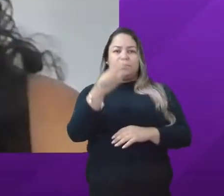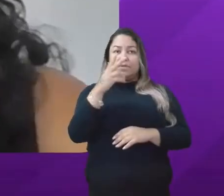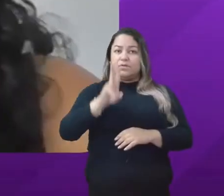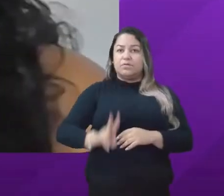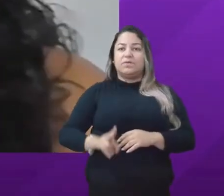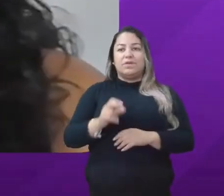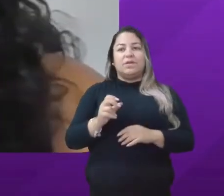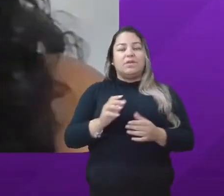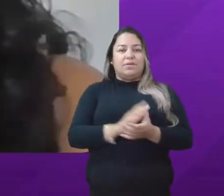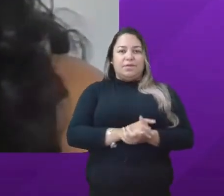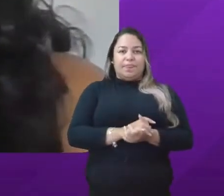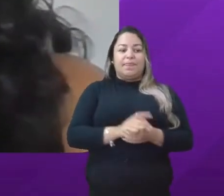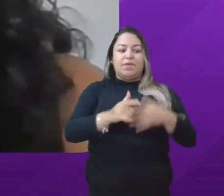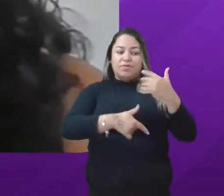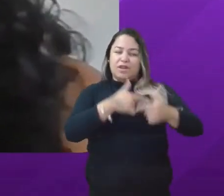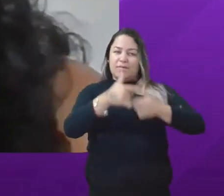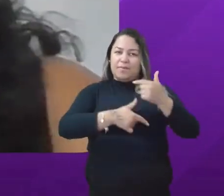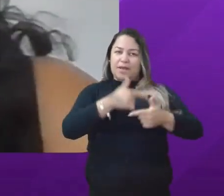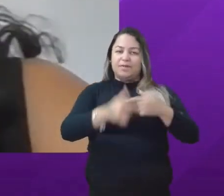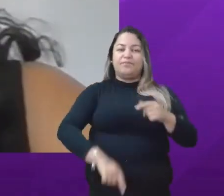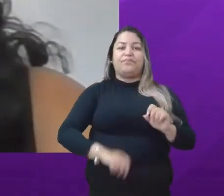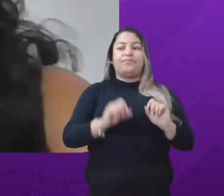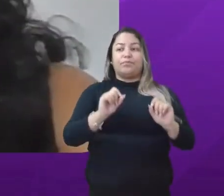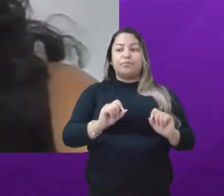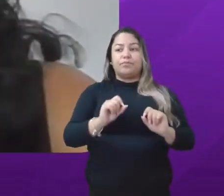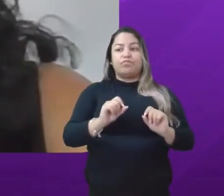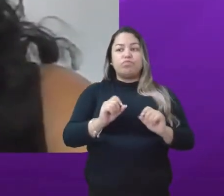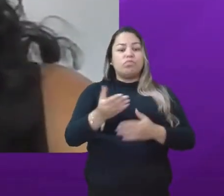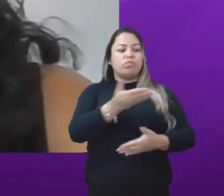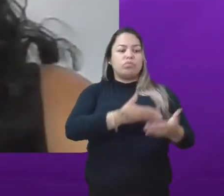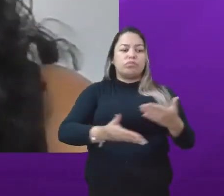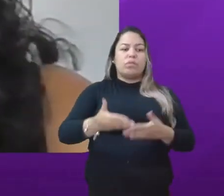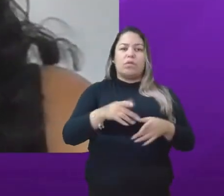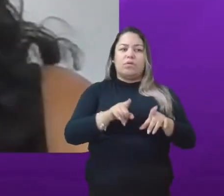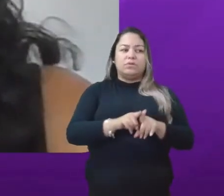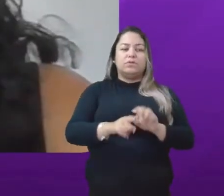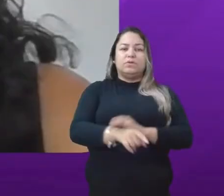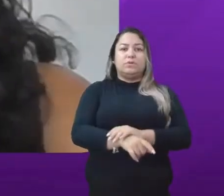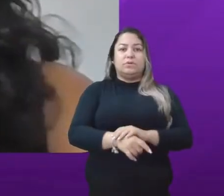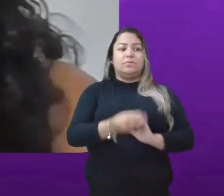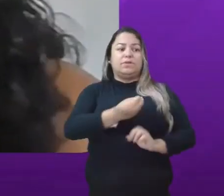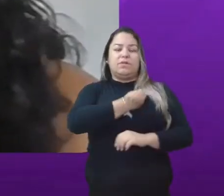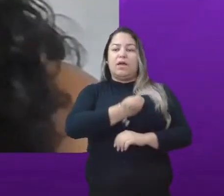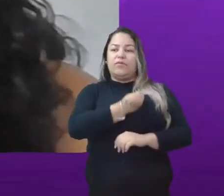interessantes, que é o trabalho, a socialização dos meios de produção e reprodução da